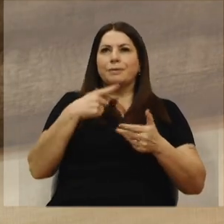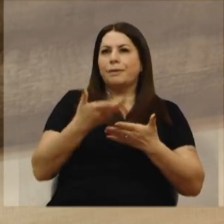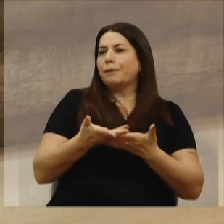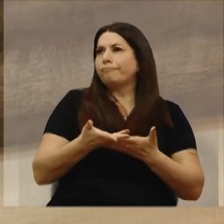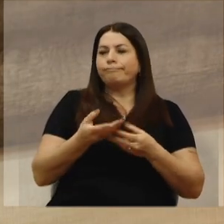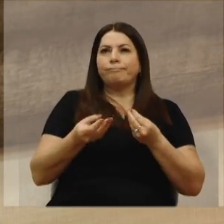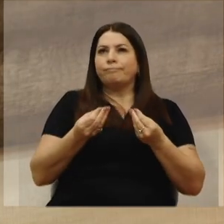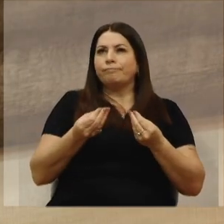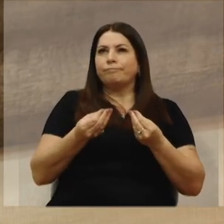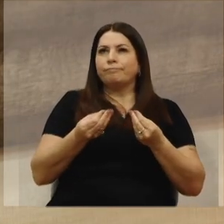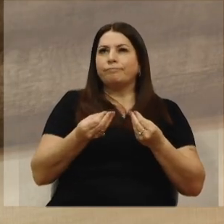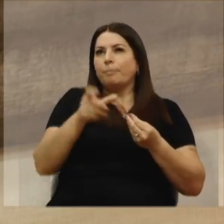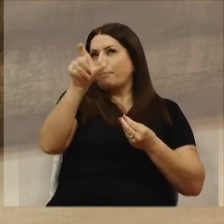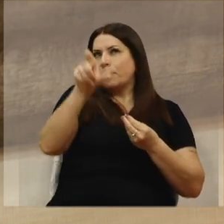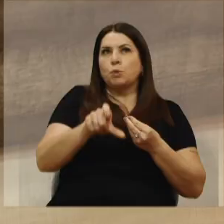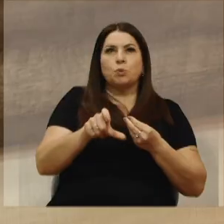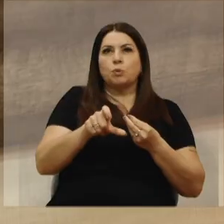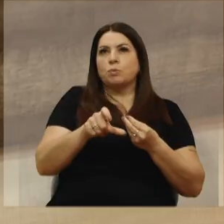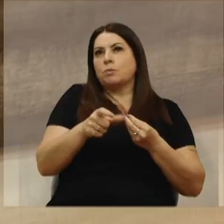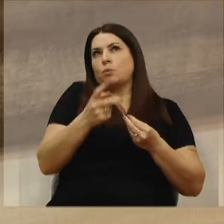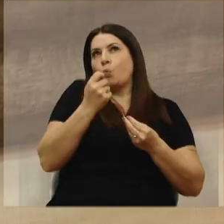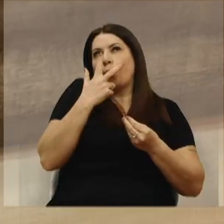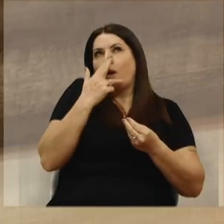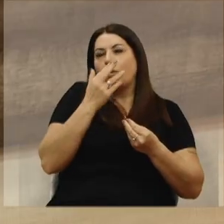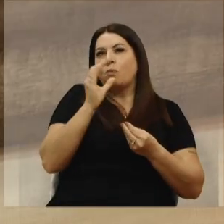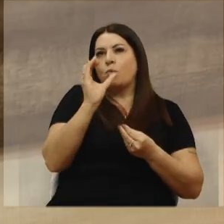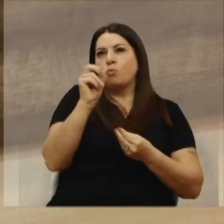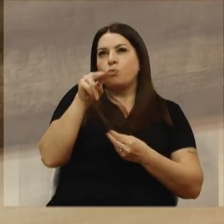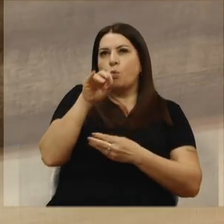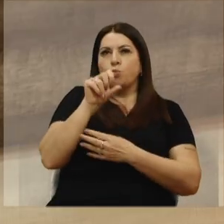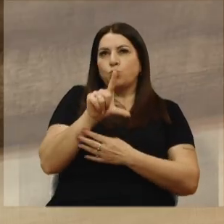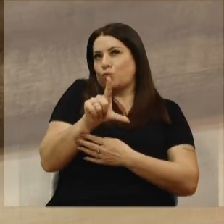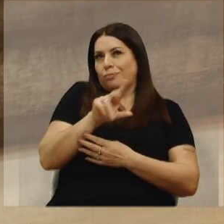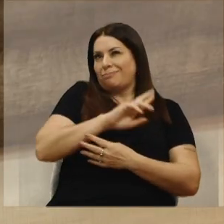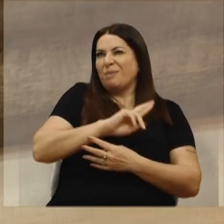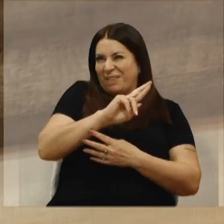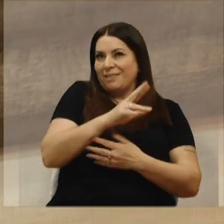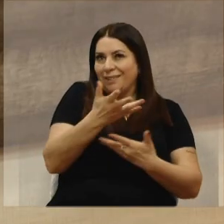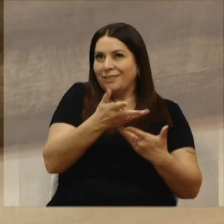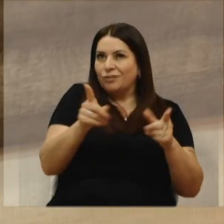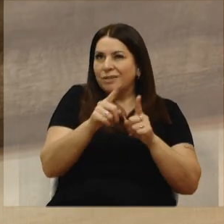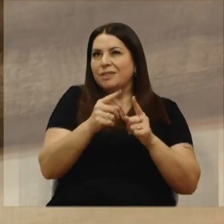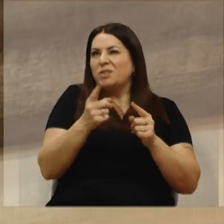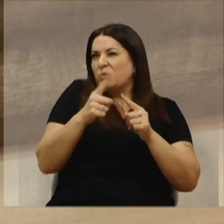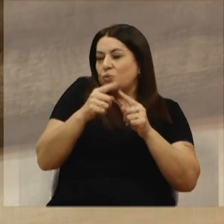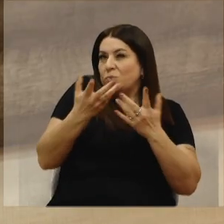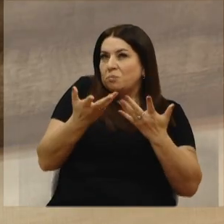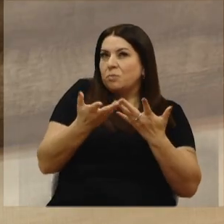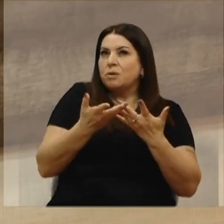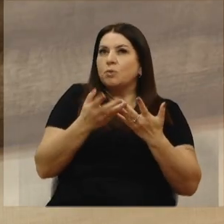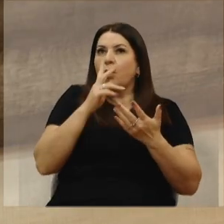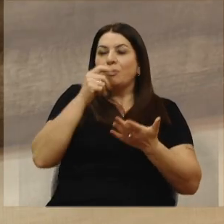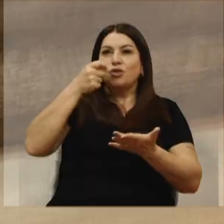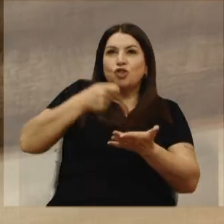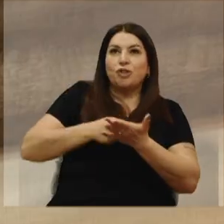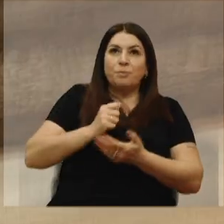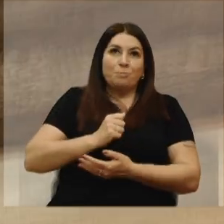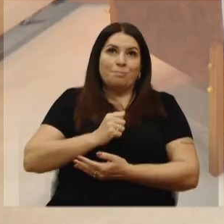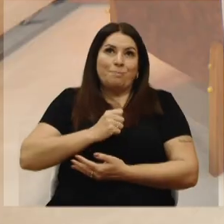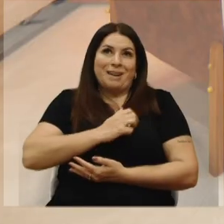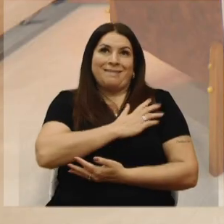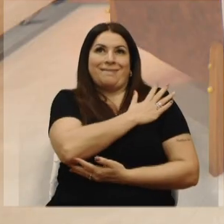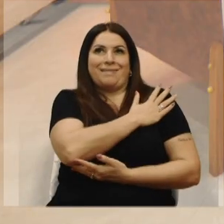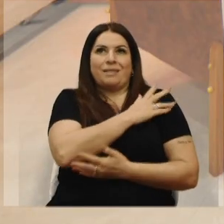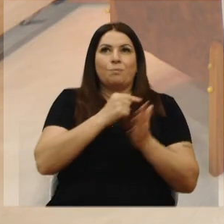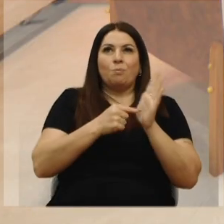embaixador, tem figuras semelhantes ao que seria hoje um cônsul, alguma coisa do tipo. Sim. Mas, por exemplo, o regime militar,